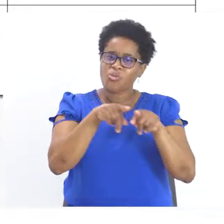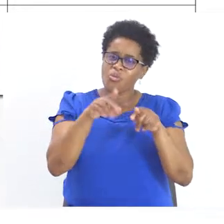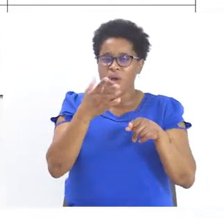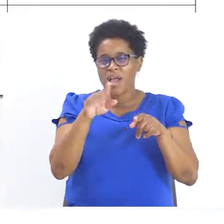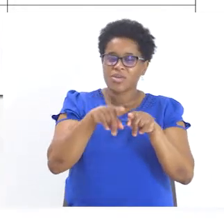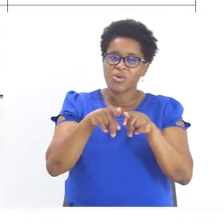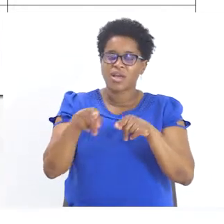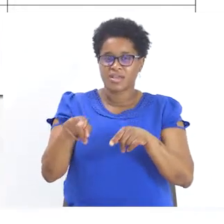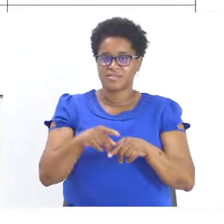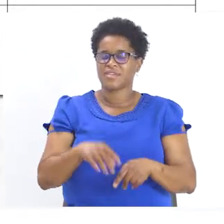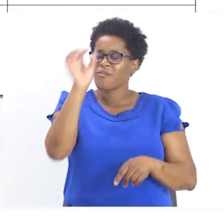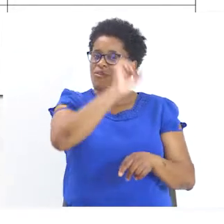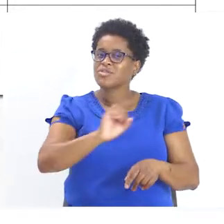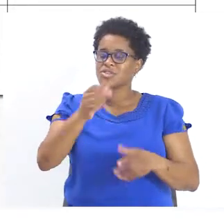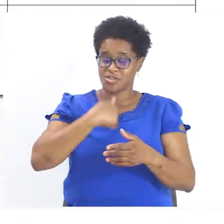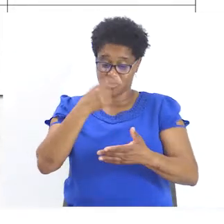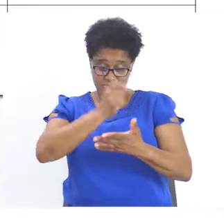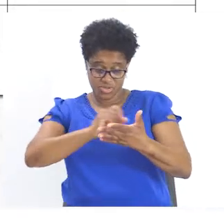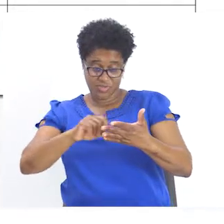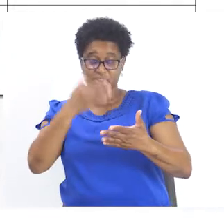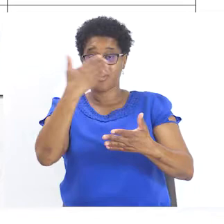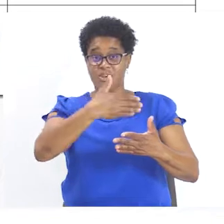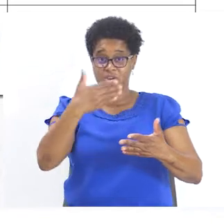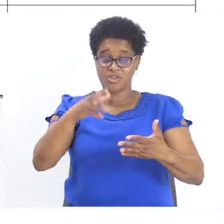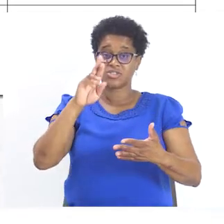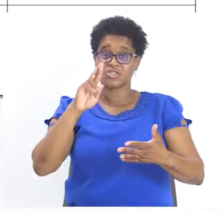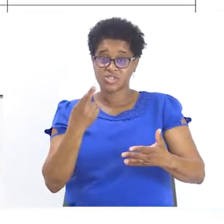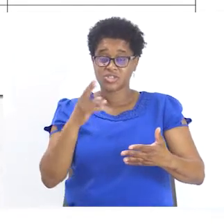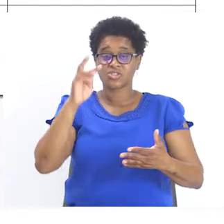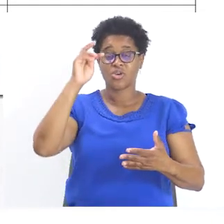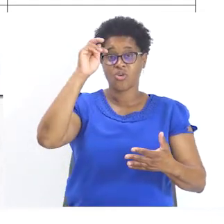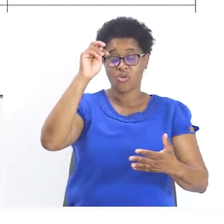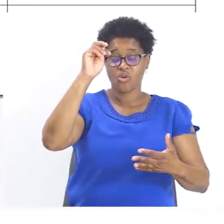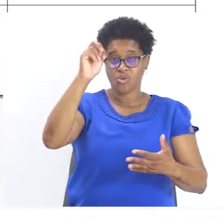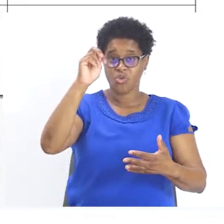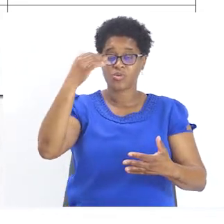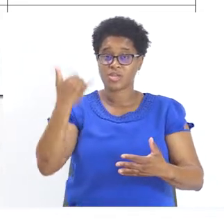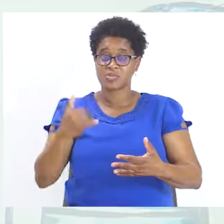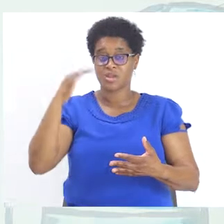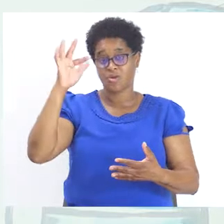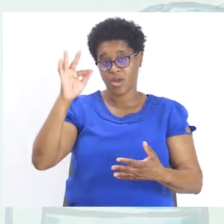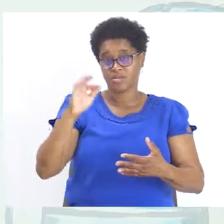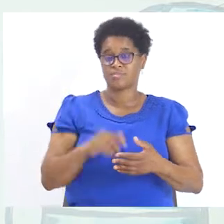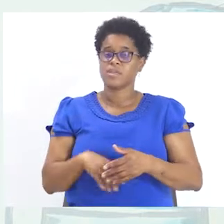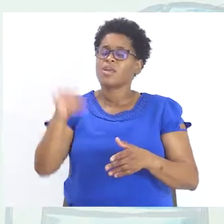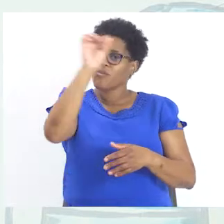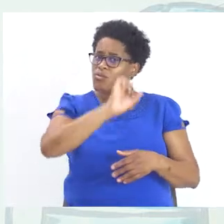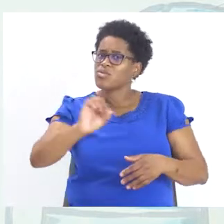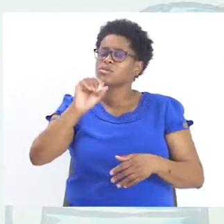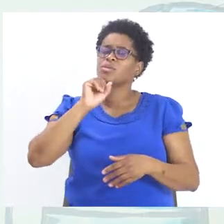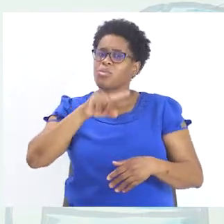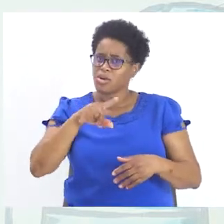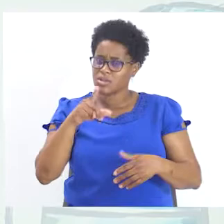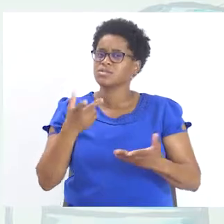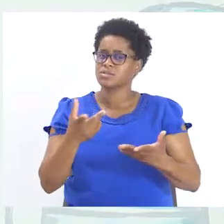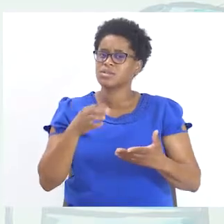Vocês escreveram? Eu escrevi 11x ao cubo, y à quarta. Vocês podem, já expliquei